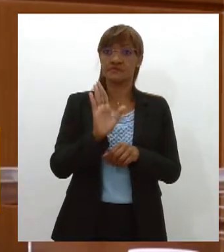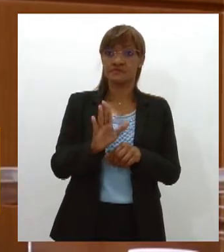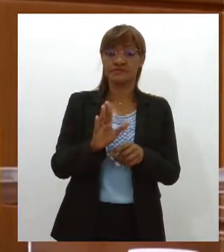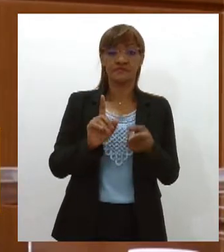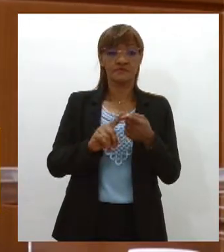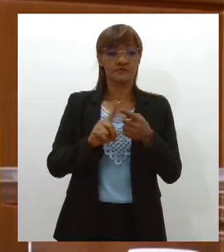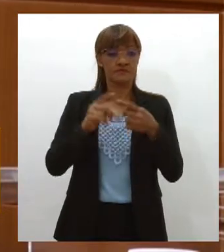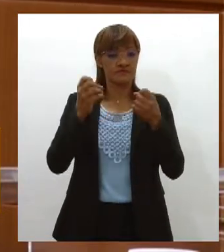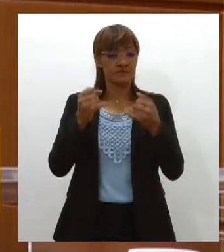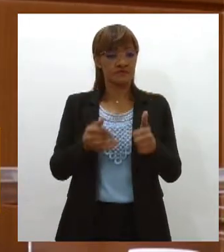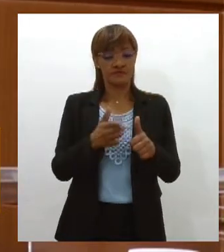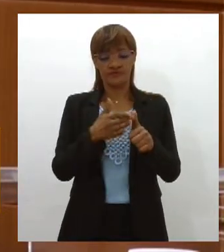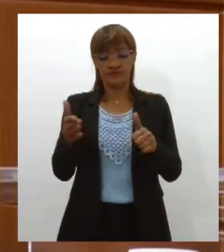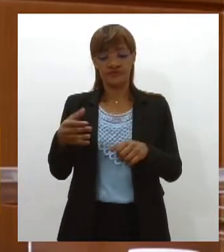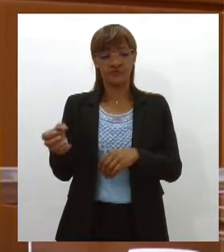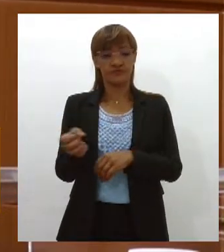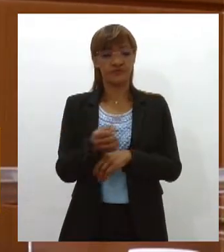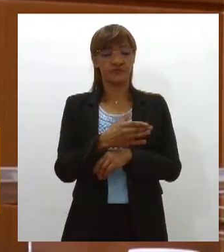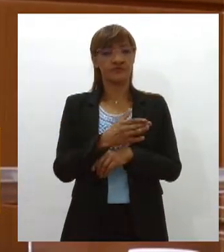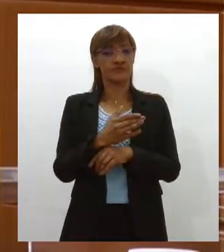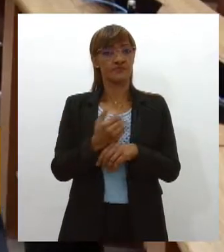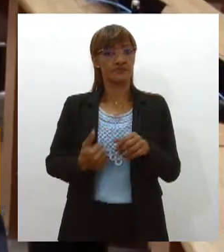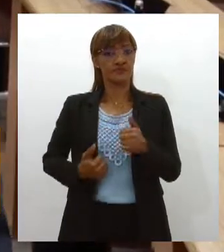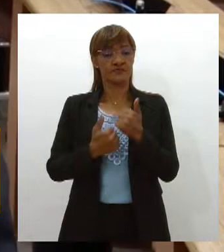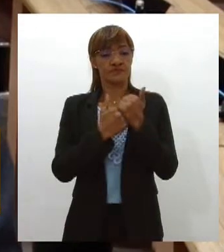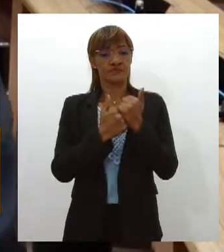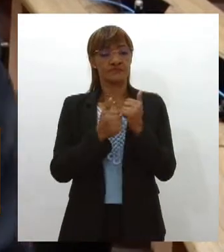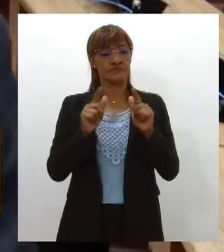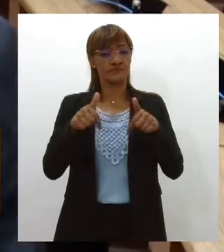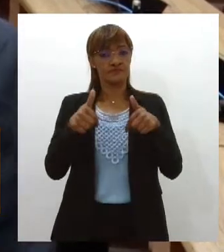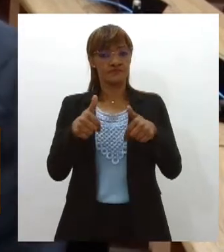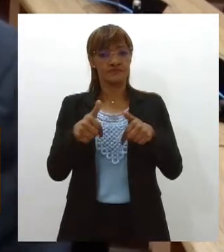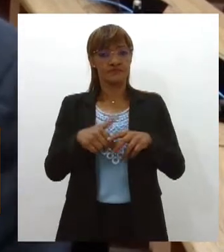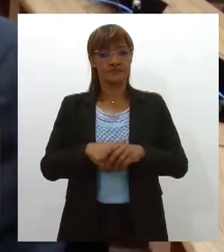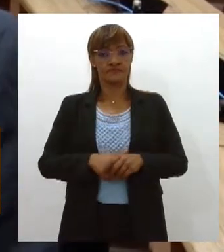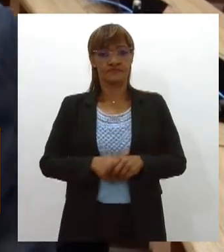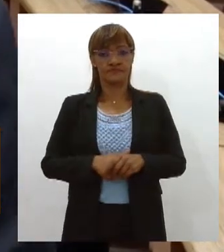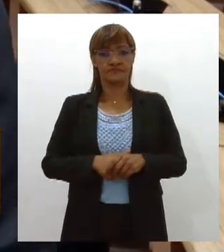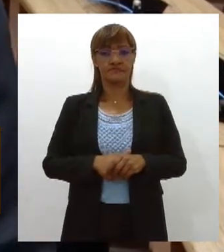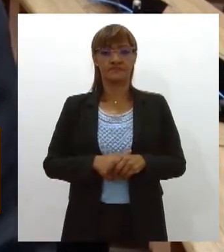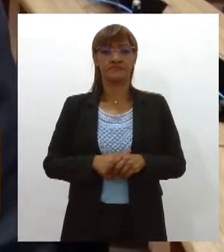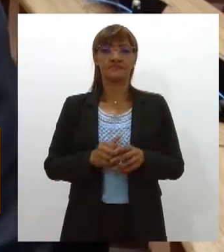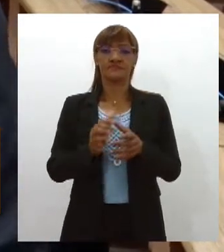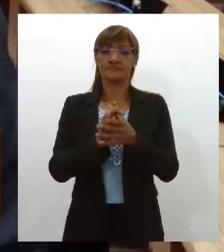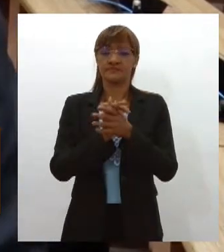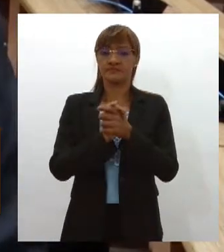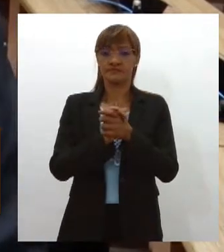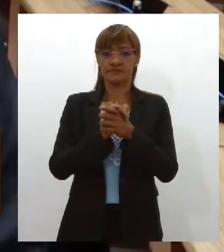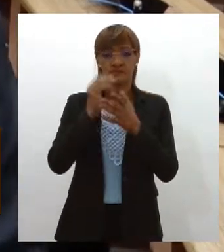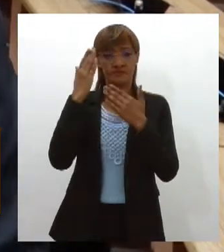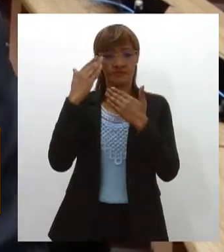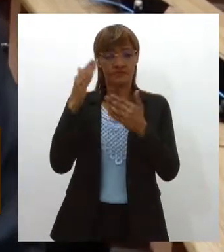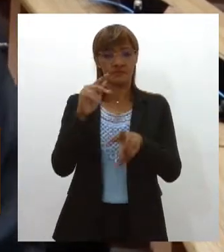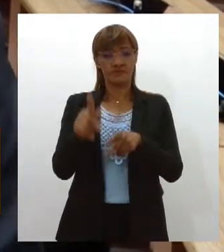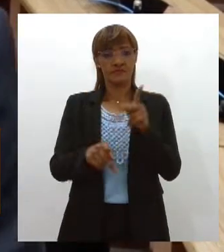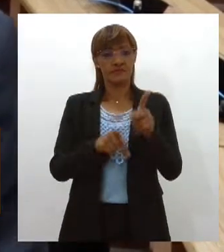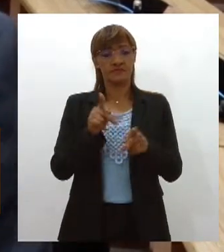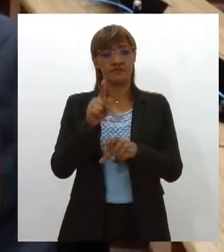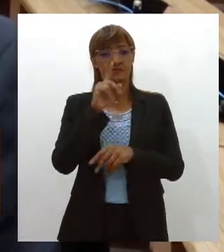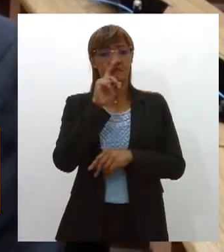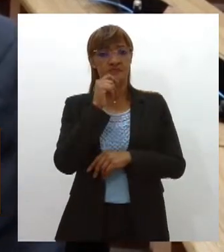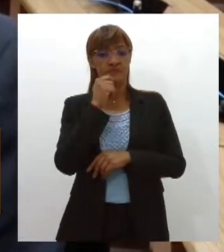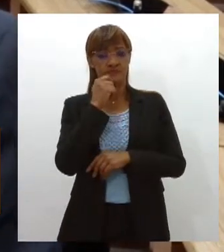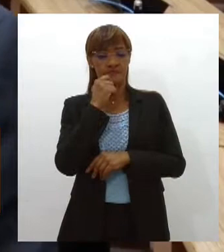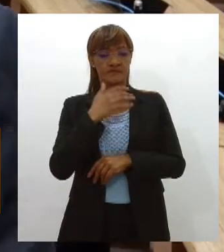tem novas ideias e bandeiras que pretende defender. Um agradecimento justo ao povo de Sergipe, ao povo do Lagarto, agradecer a meu pai,